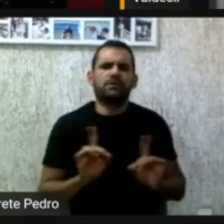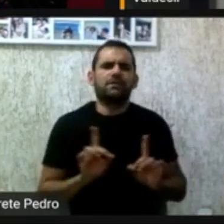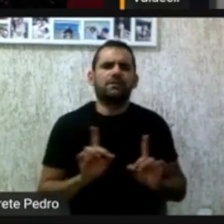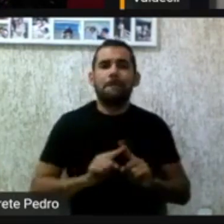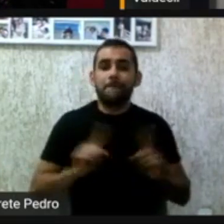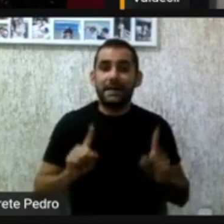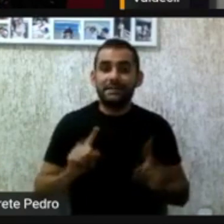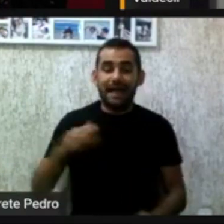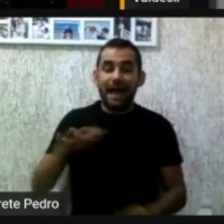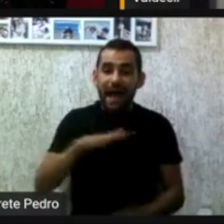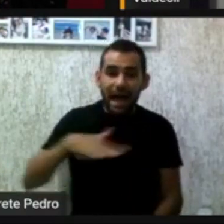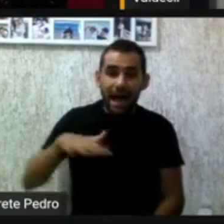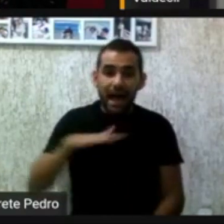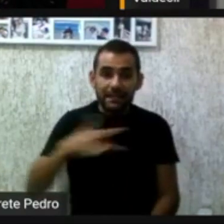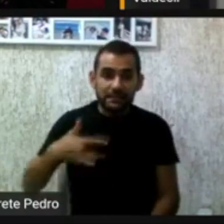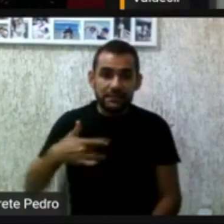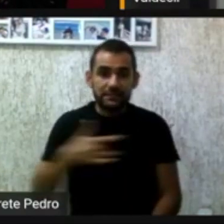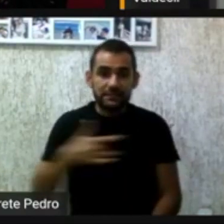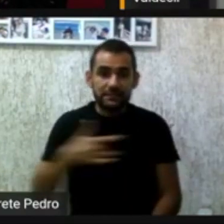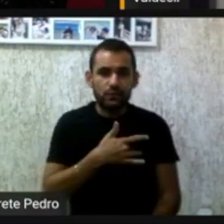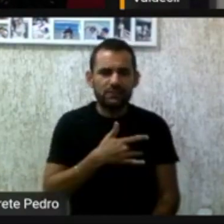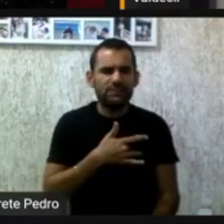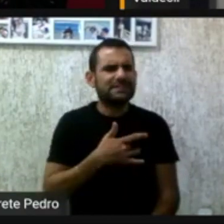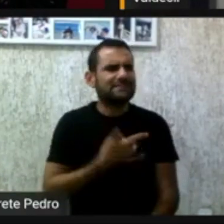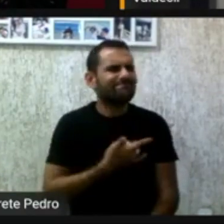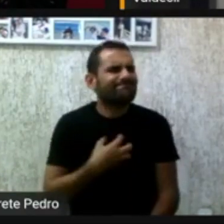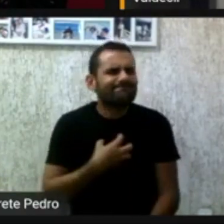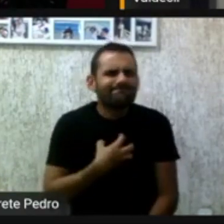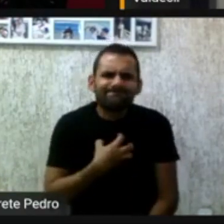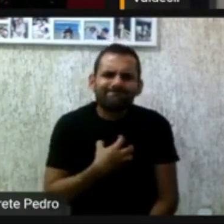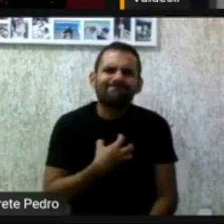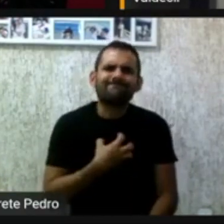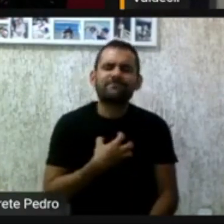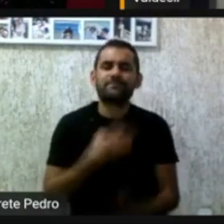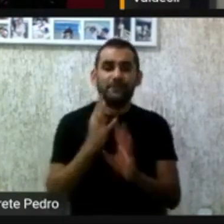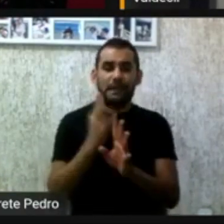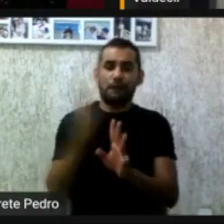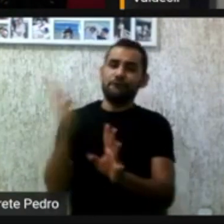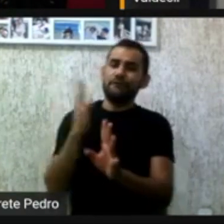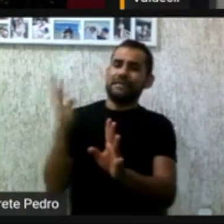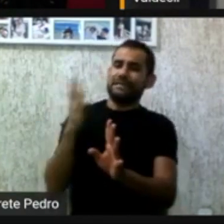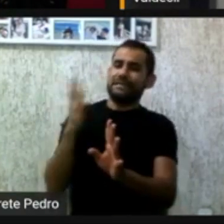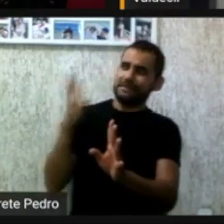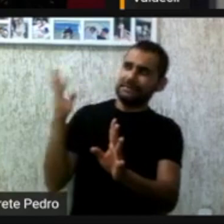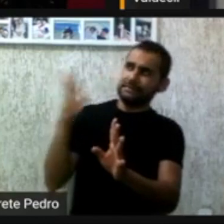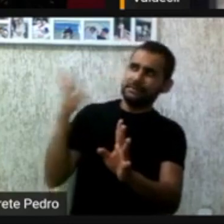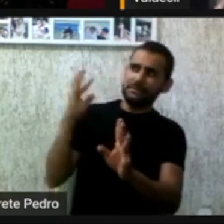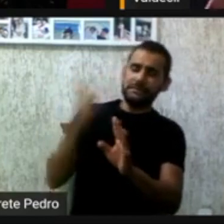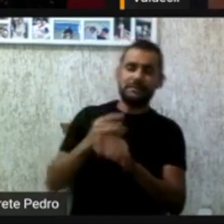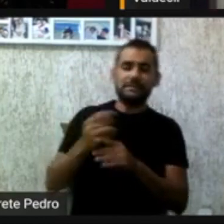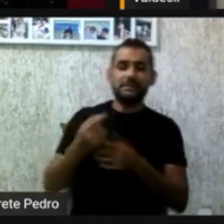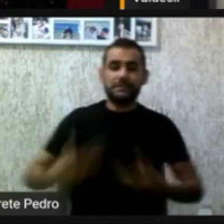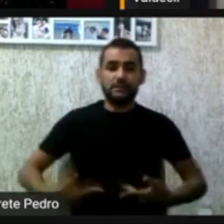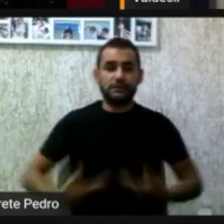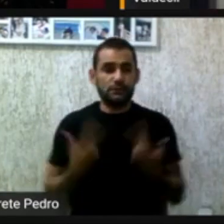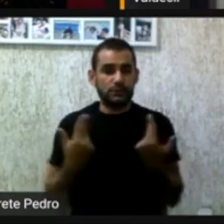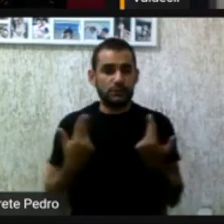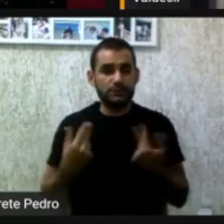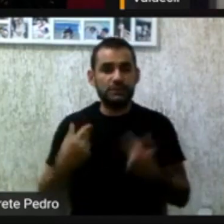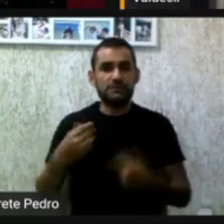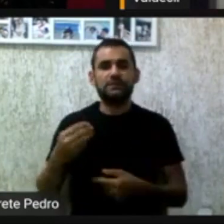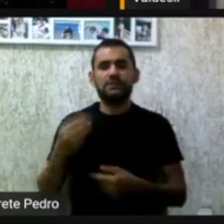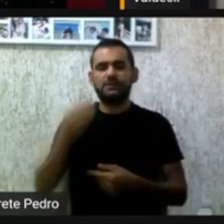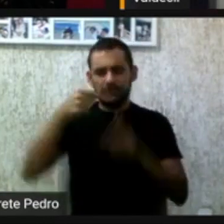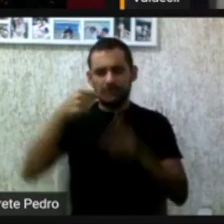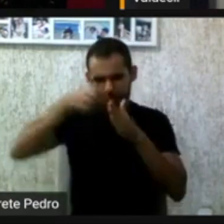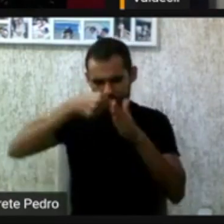área da saúde, que é uma área que me incomoda muito... a fila de cirurgias, a fila de exames. E, com tudo isso, a